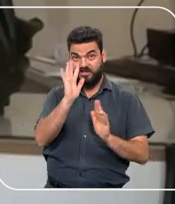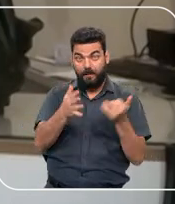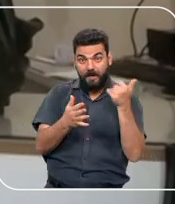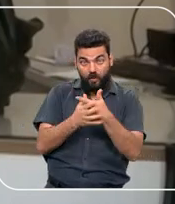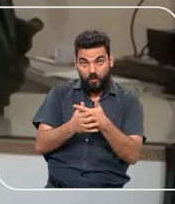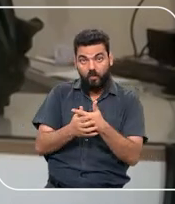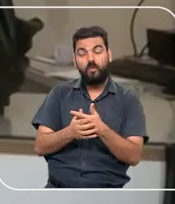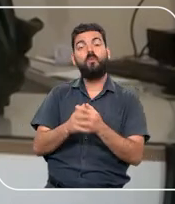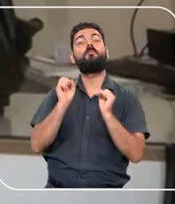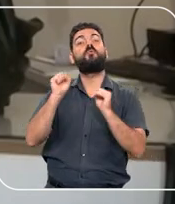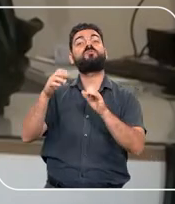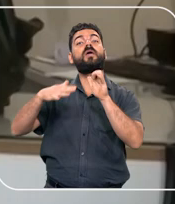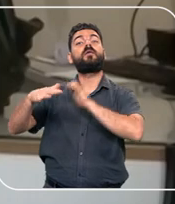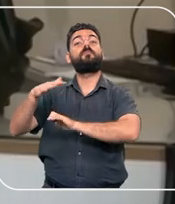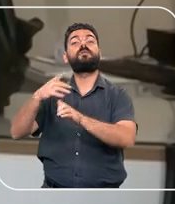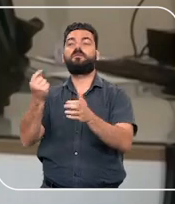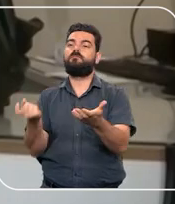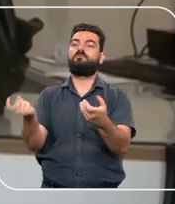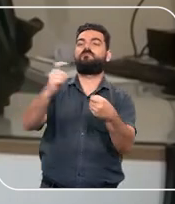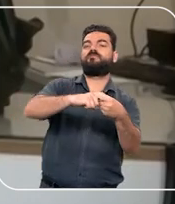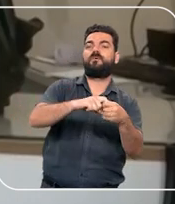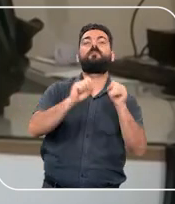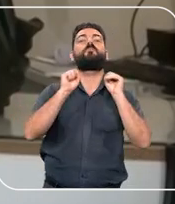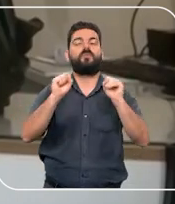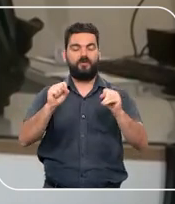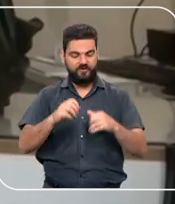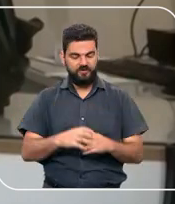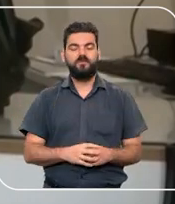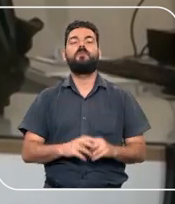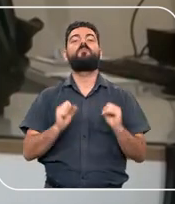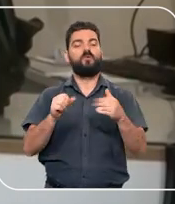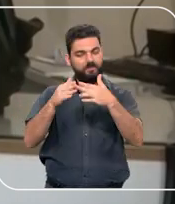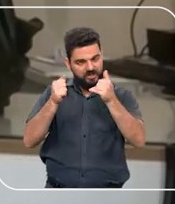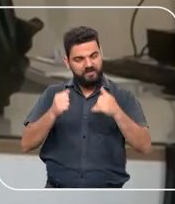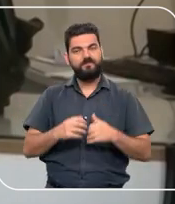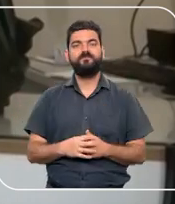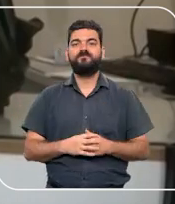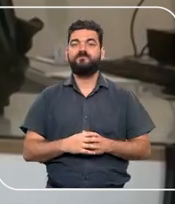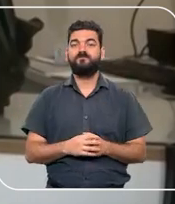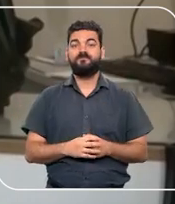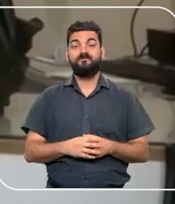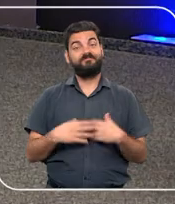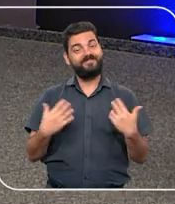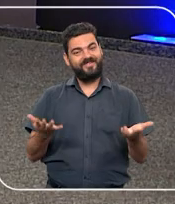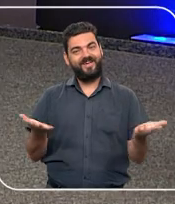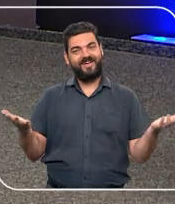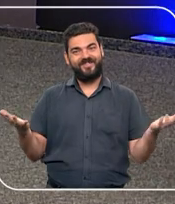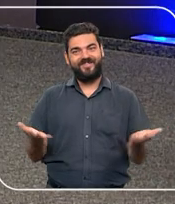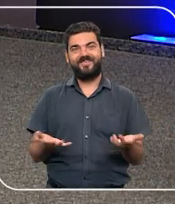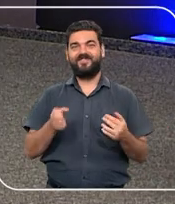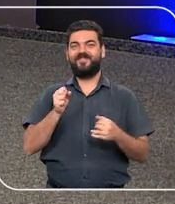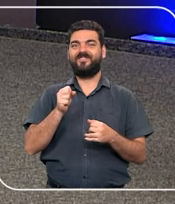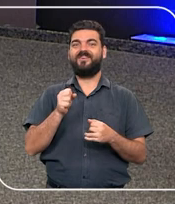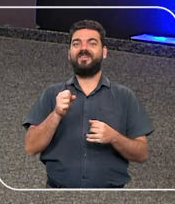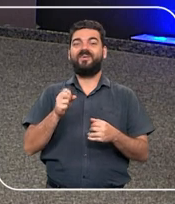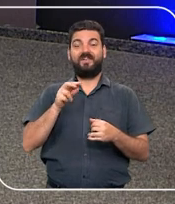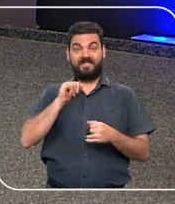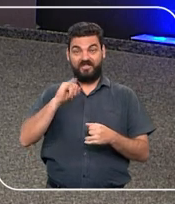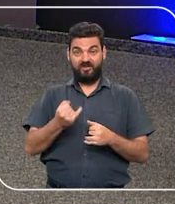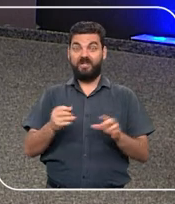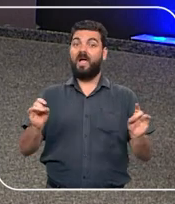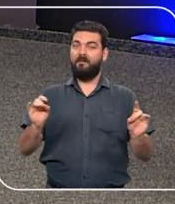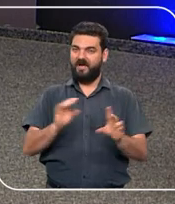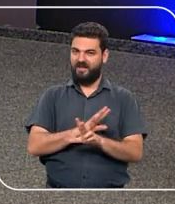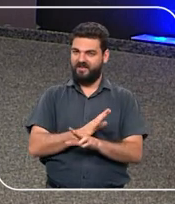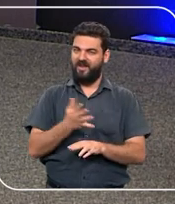ressarcimento dos valores que ele para para a operadora devidamente atualizados estamos encerrando esta